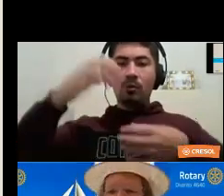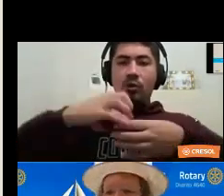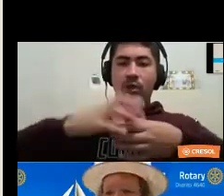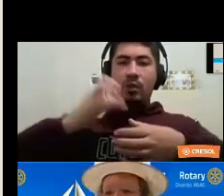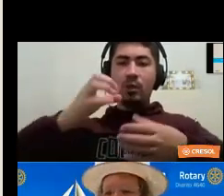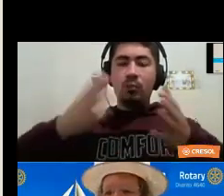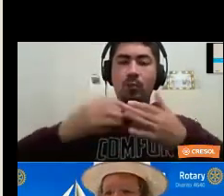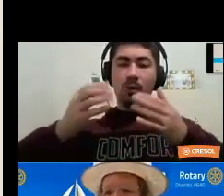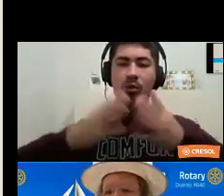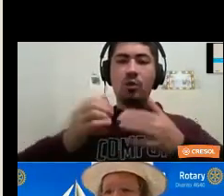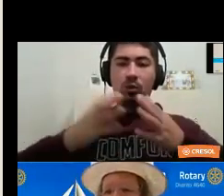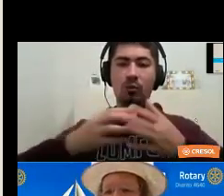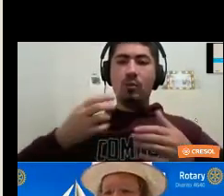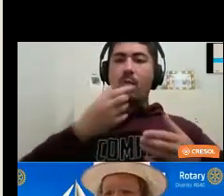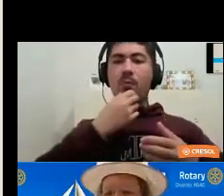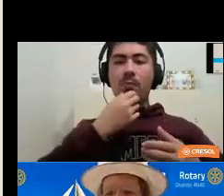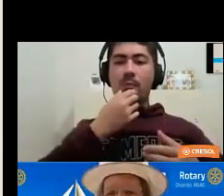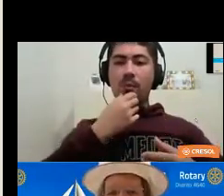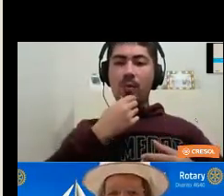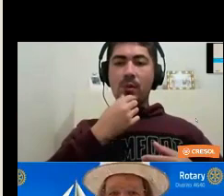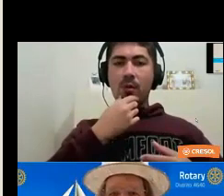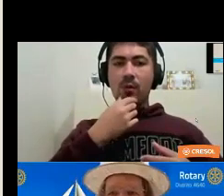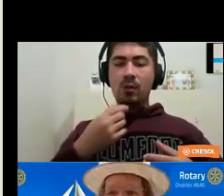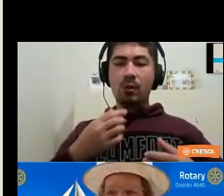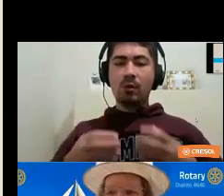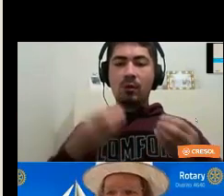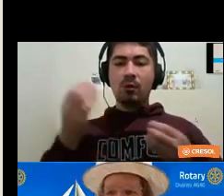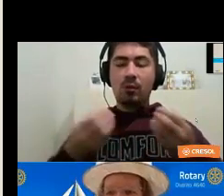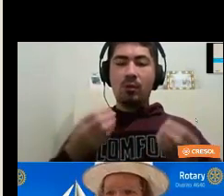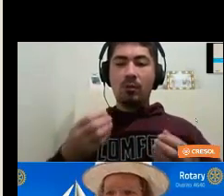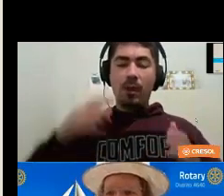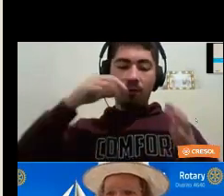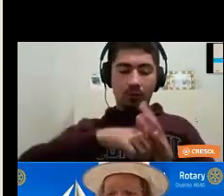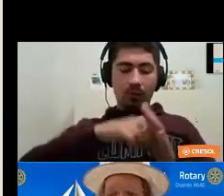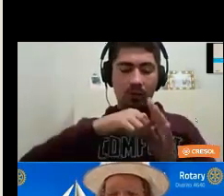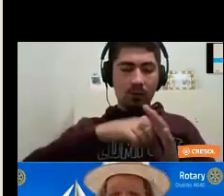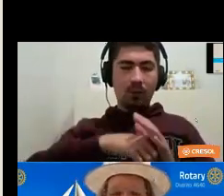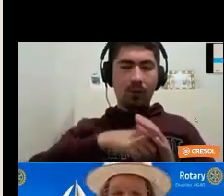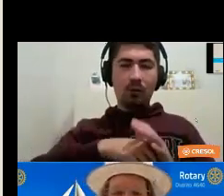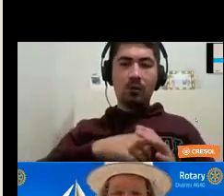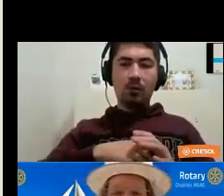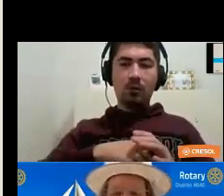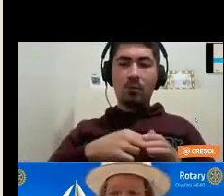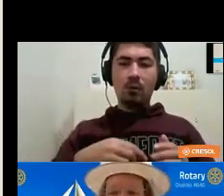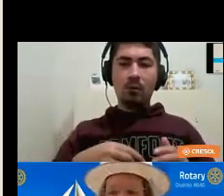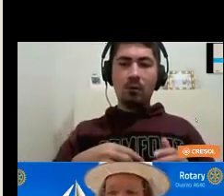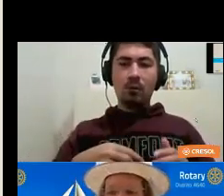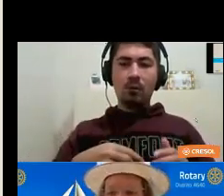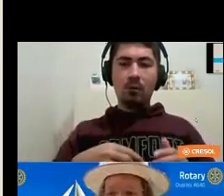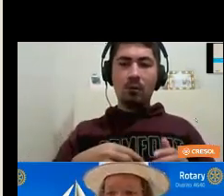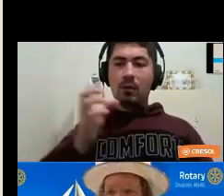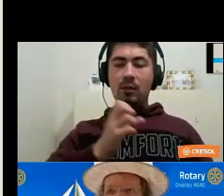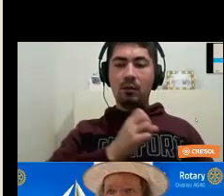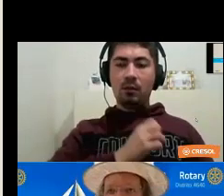precisando mandar dinheiro para fora. Aí eu fui estudar um pouquinho, né, o que era Rotary, o que era a Fundação Rotária, e acabei me apaixonando por isso e estou lá